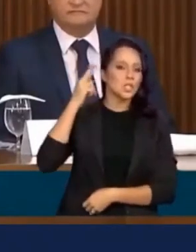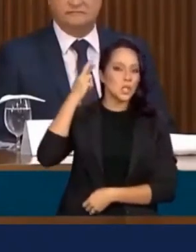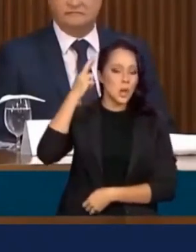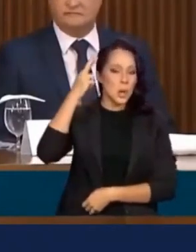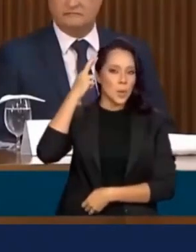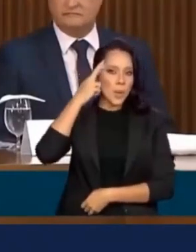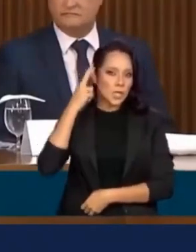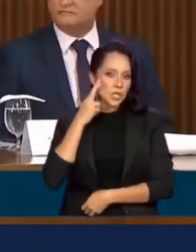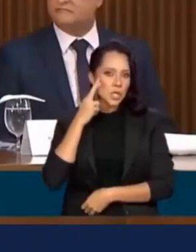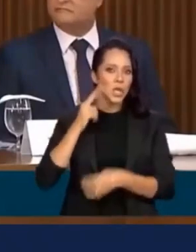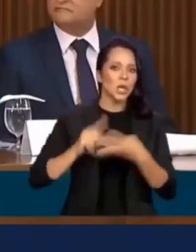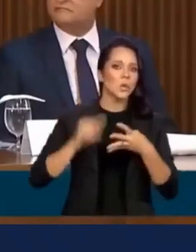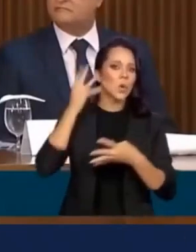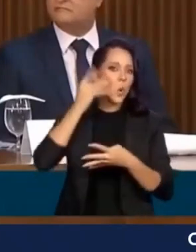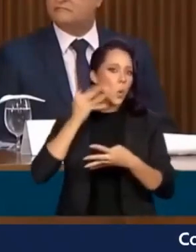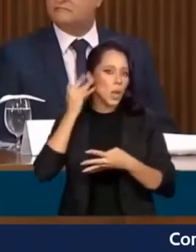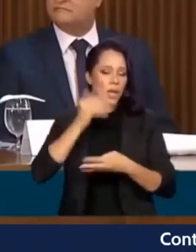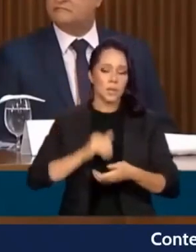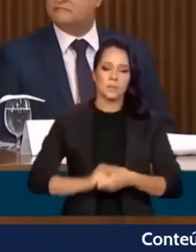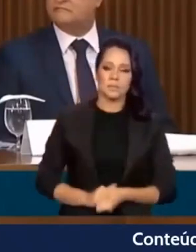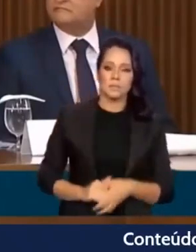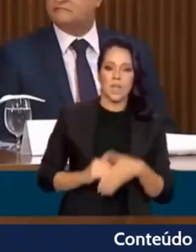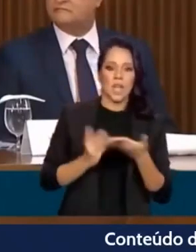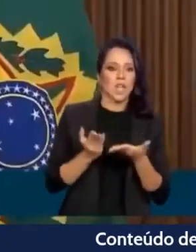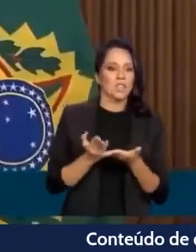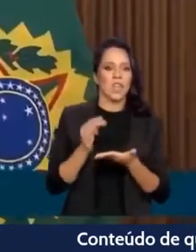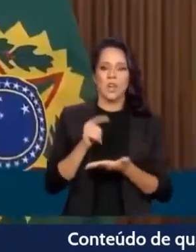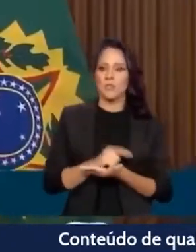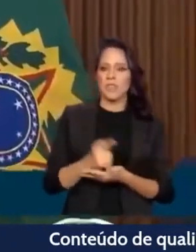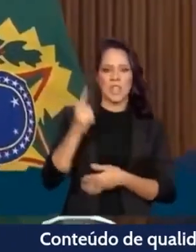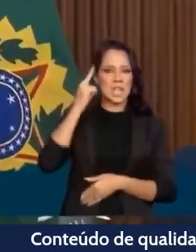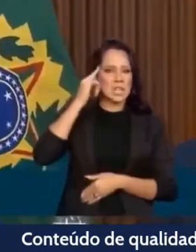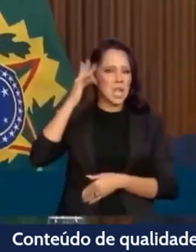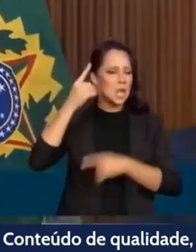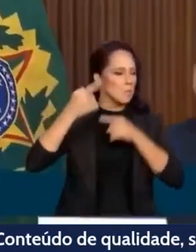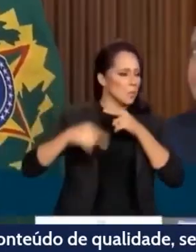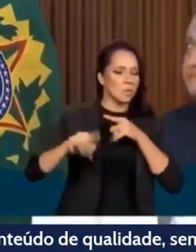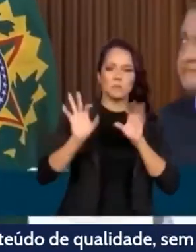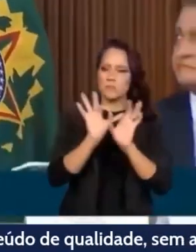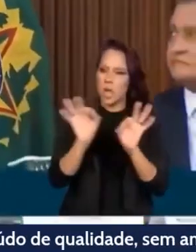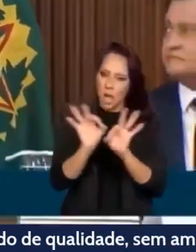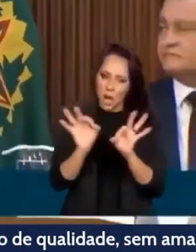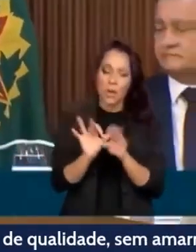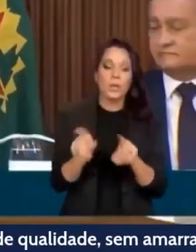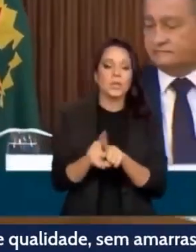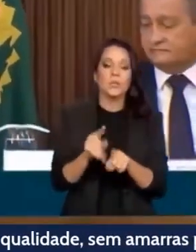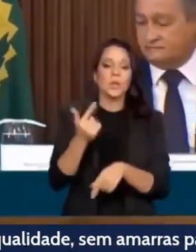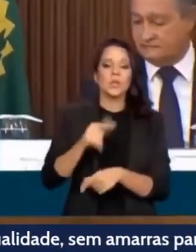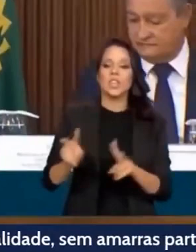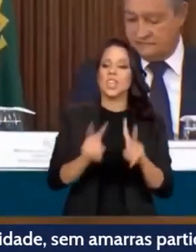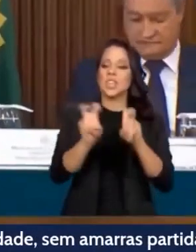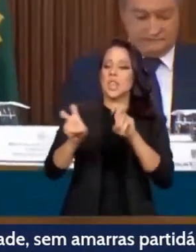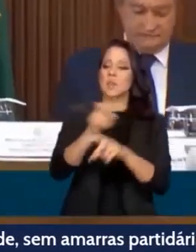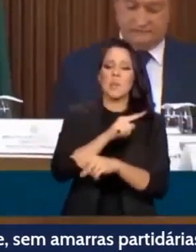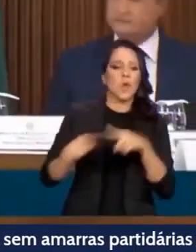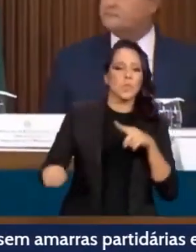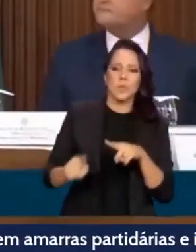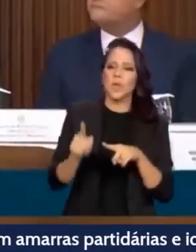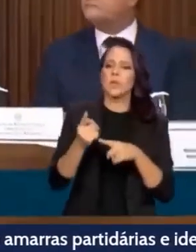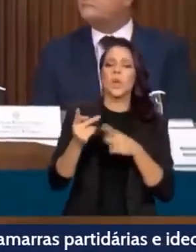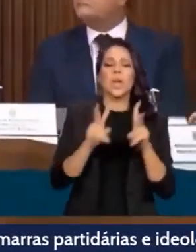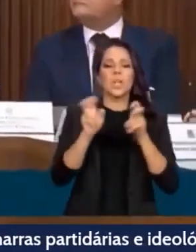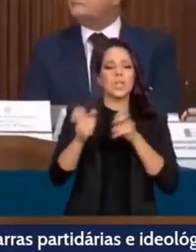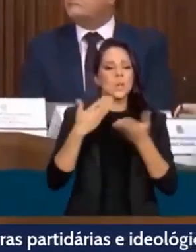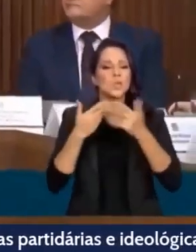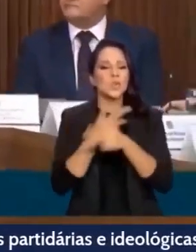Pacheco representado não tem Vete ideológico para conversar e não tem assunto indo em